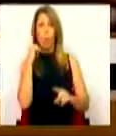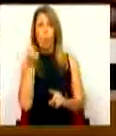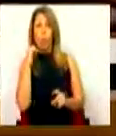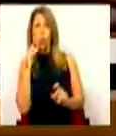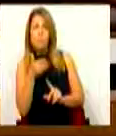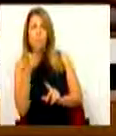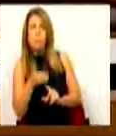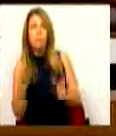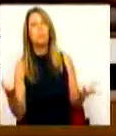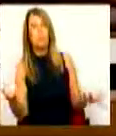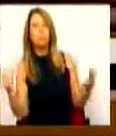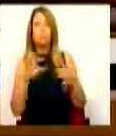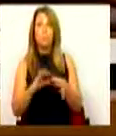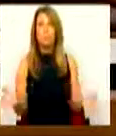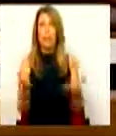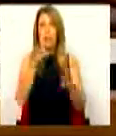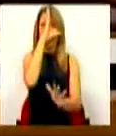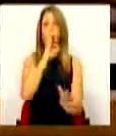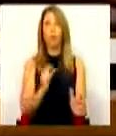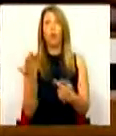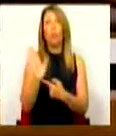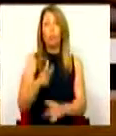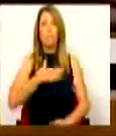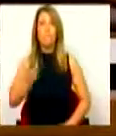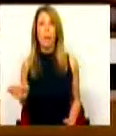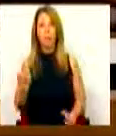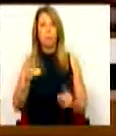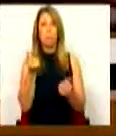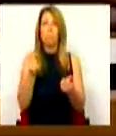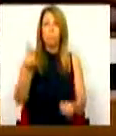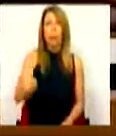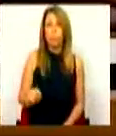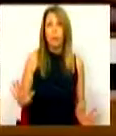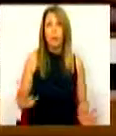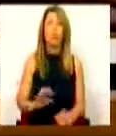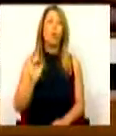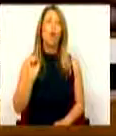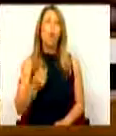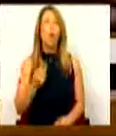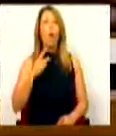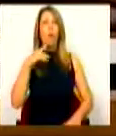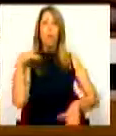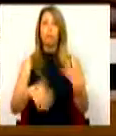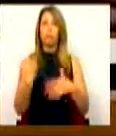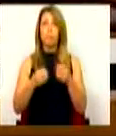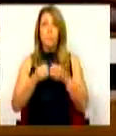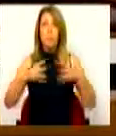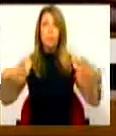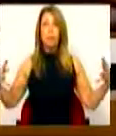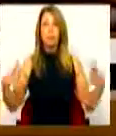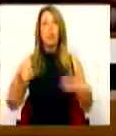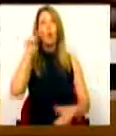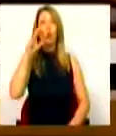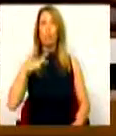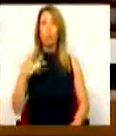incentivos do Governo, como seja, por exemplo, os espaços sociais mais baratos, ou pelo dinamismo crescente do turismo, por exemplo.